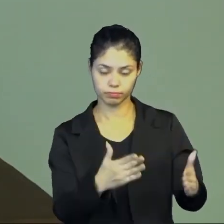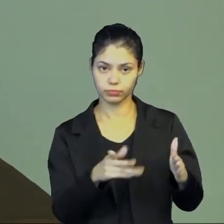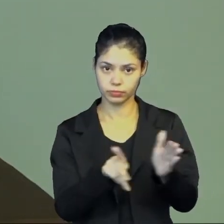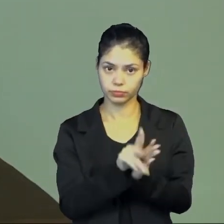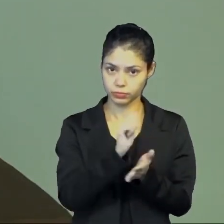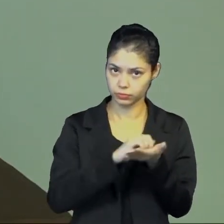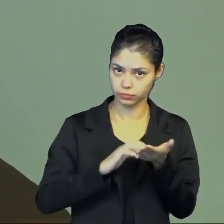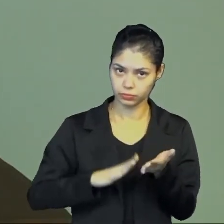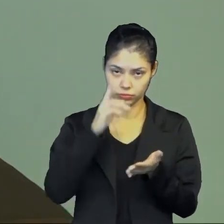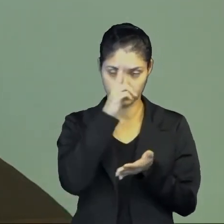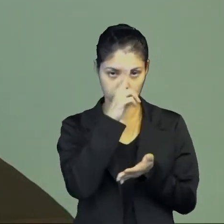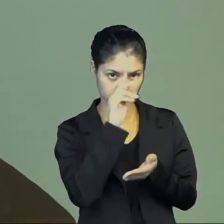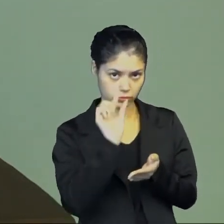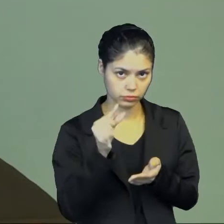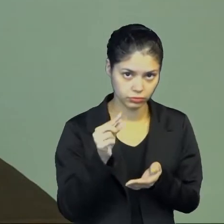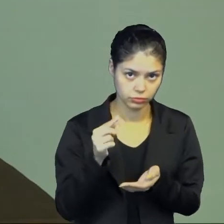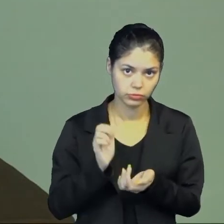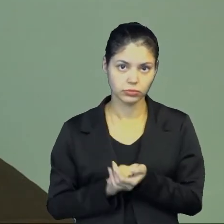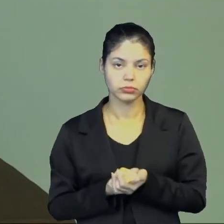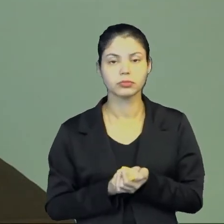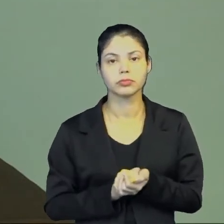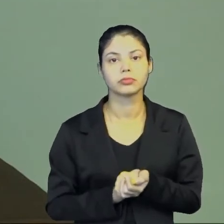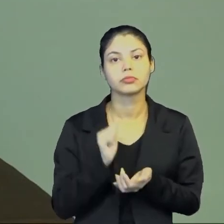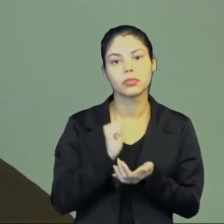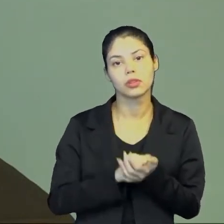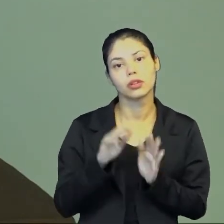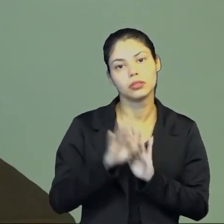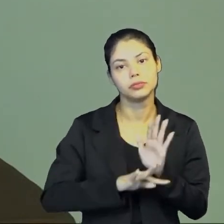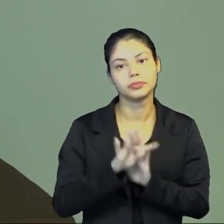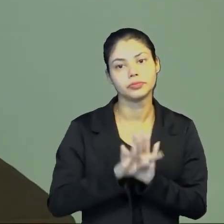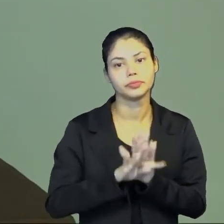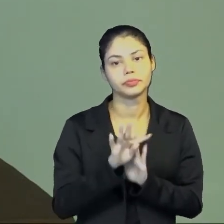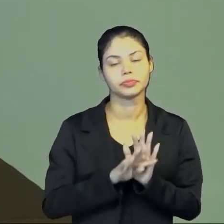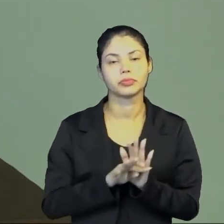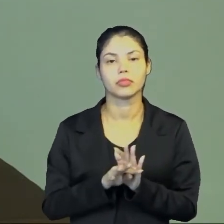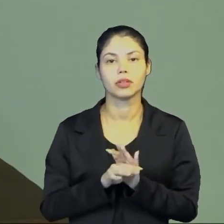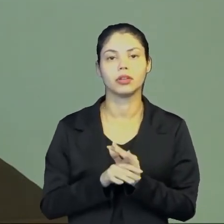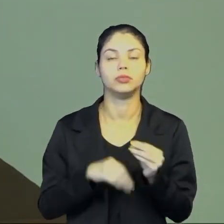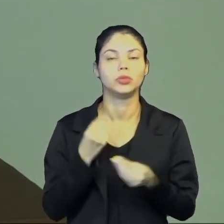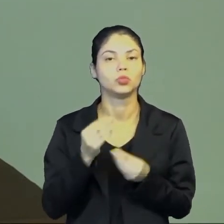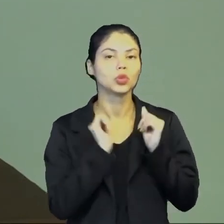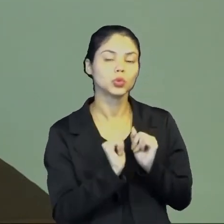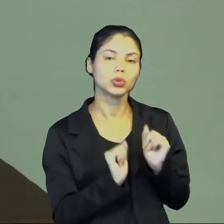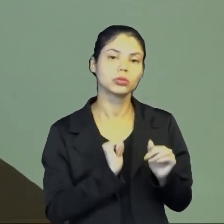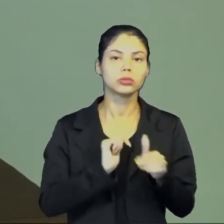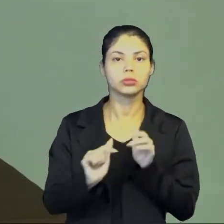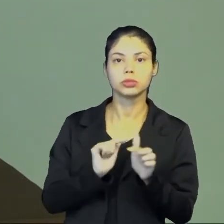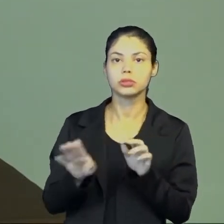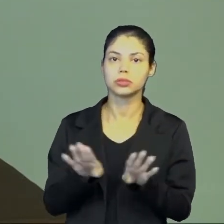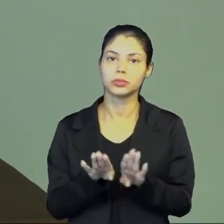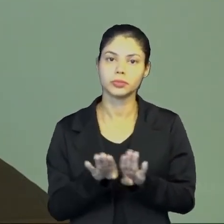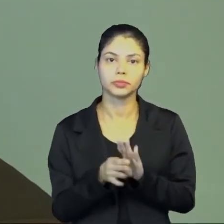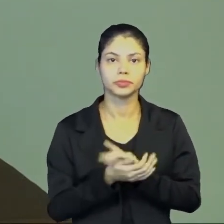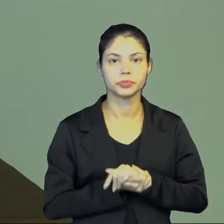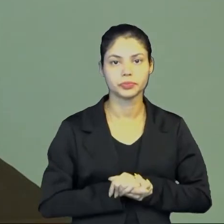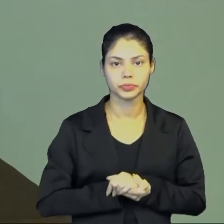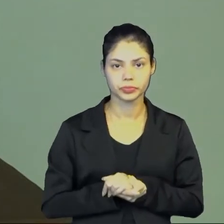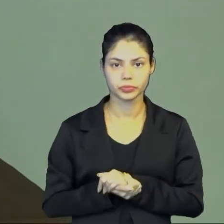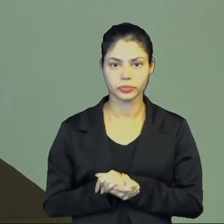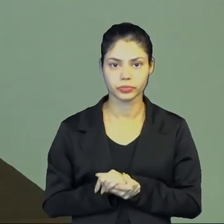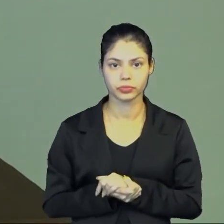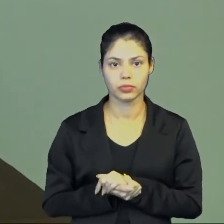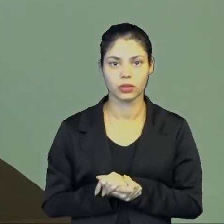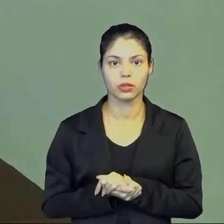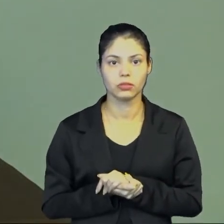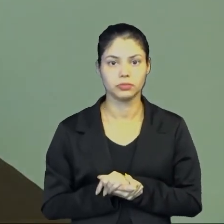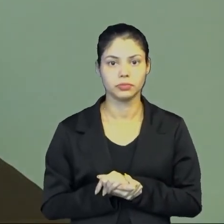atividadezinha para você lembrar um pouquinho a questão desse texto, essas substituições, como elas podem ser trabalhadas também, tá bom?